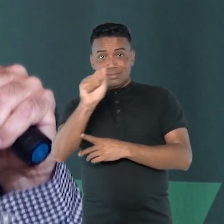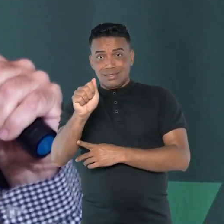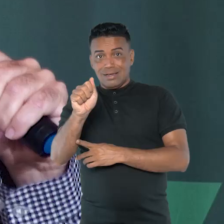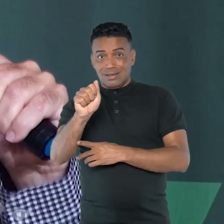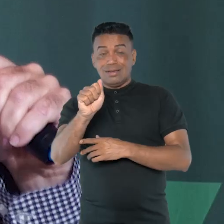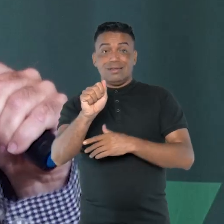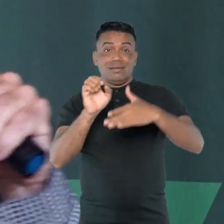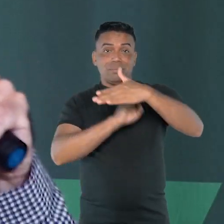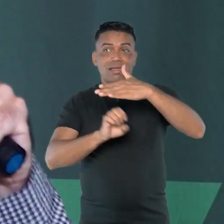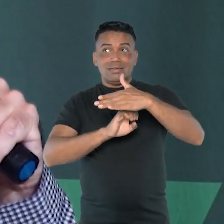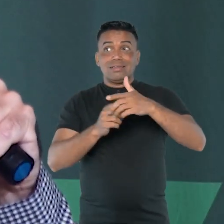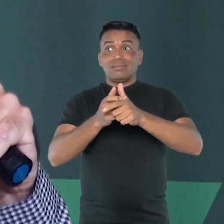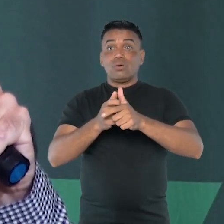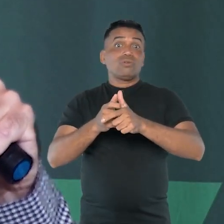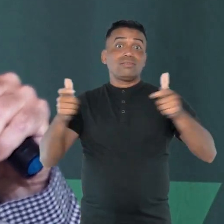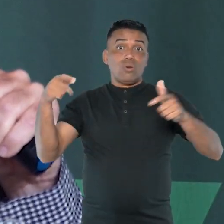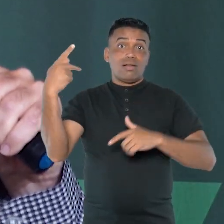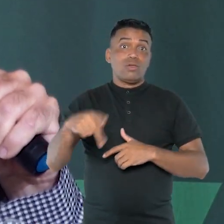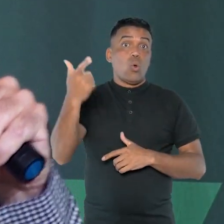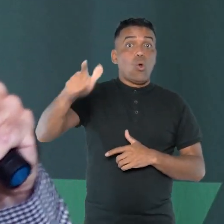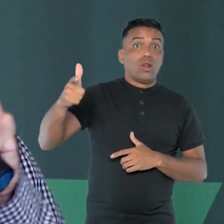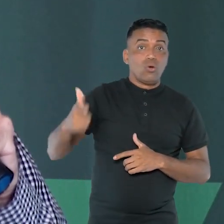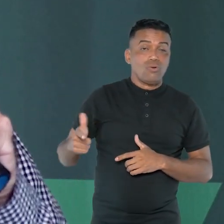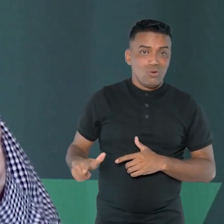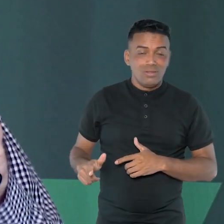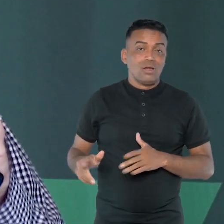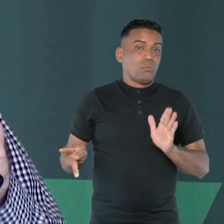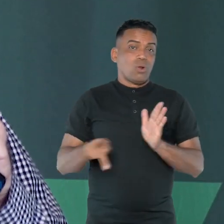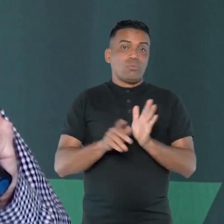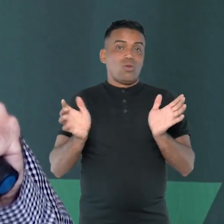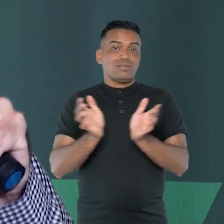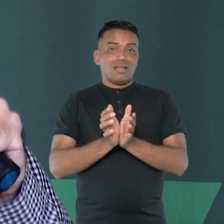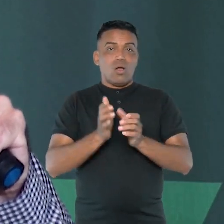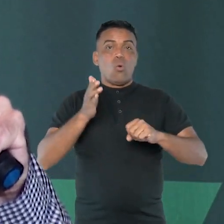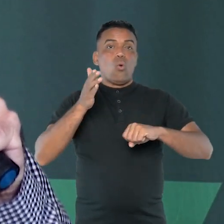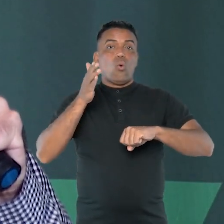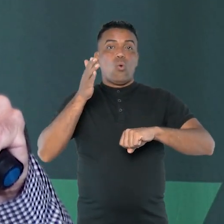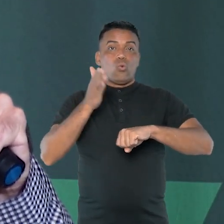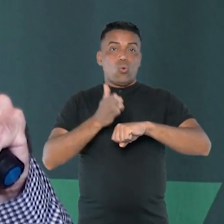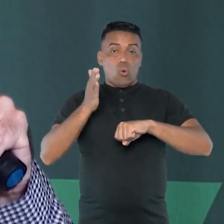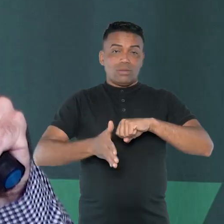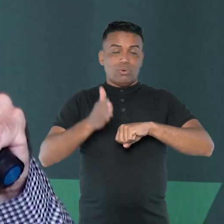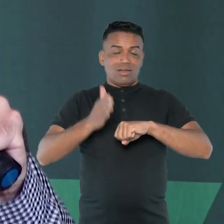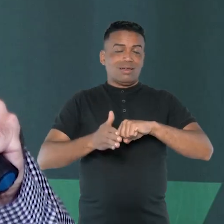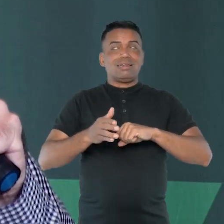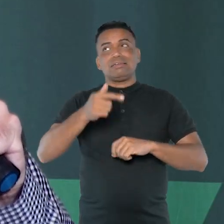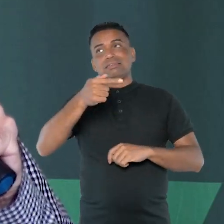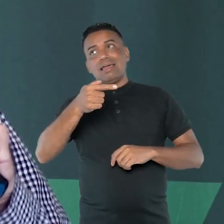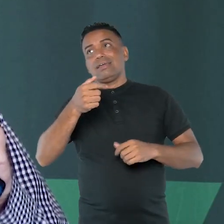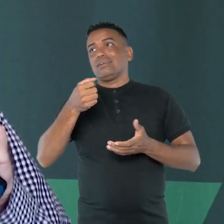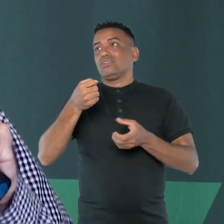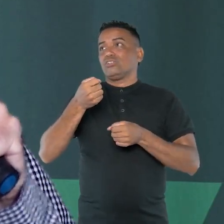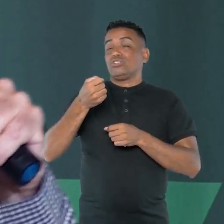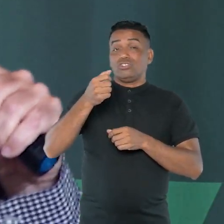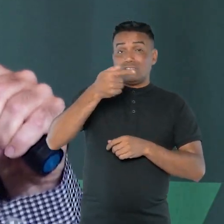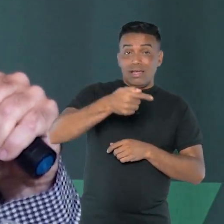cresceram aqui da Autêntica, com a sua coleção Autêntica Contemporânea, por exemplo, muito interessante, e que tem 7, 8 selos, né? 7 ou 8